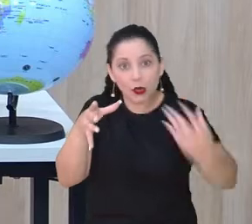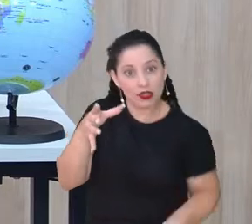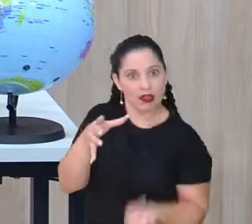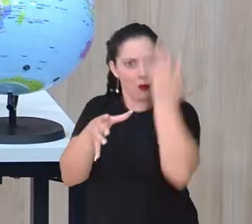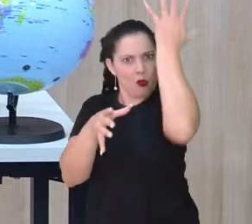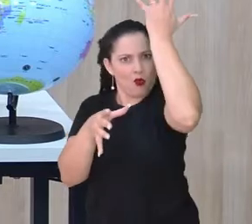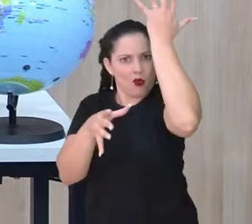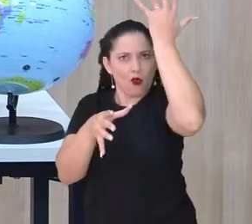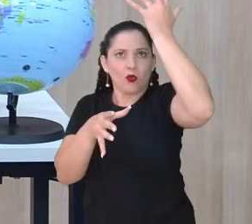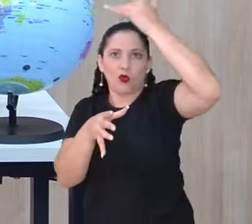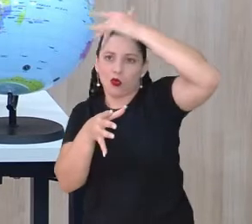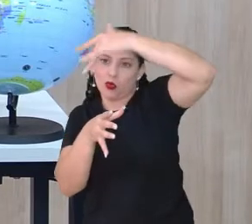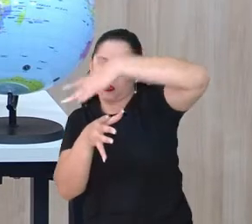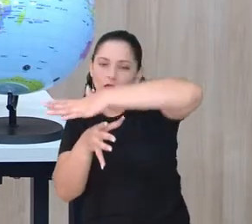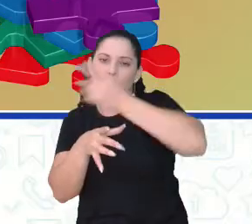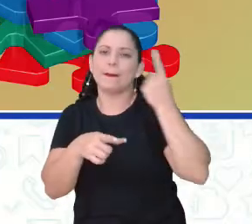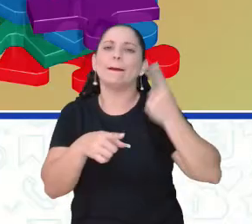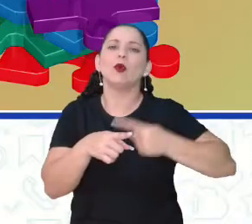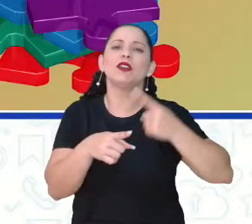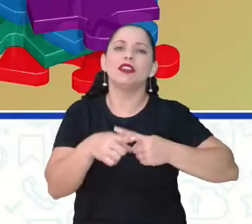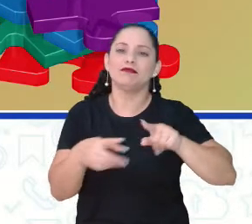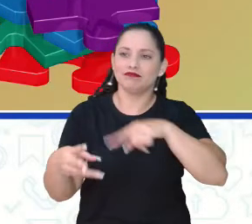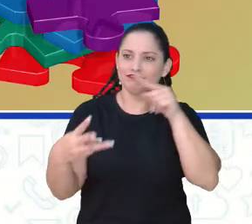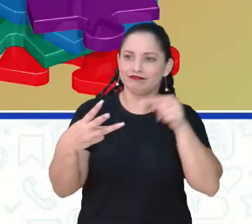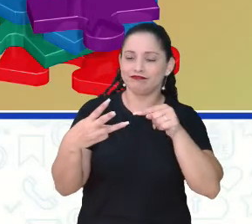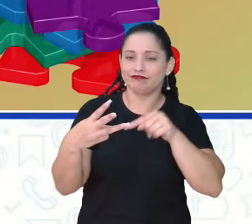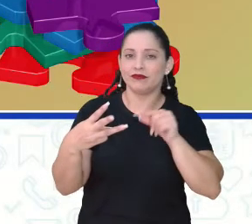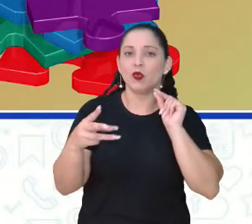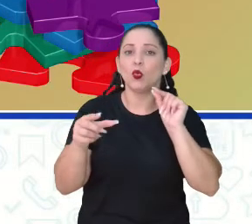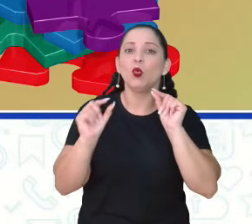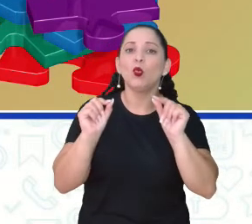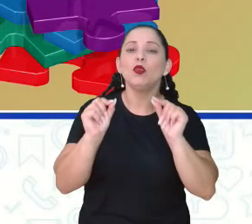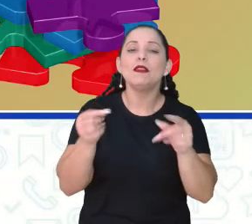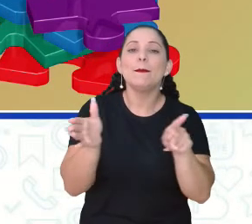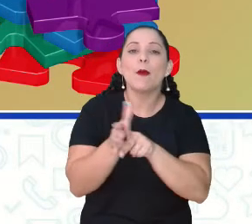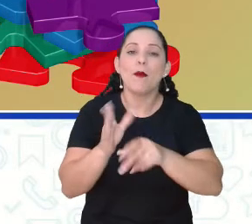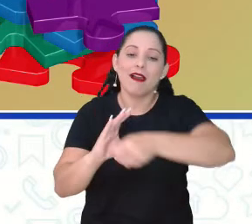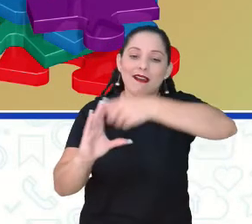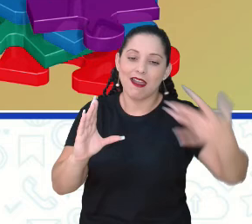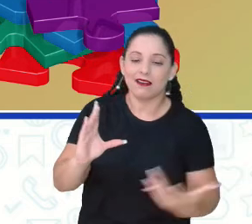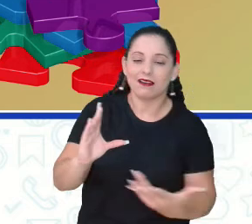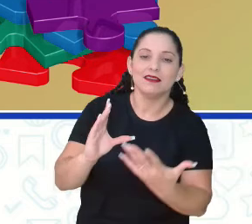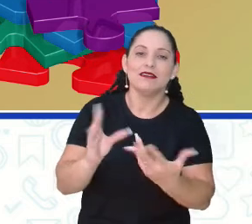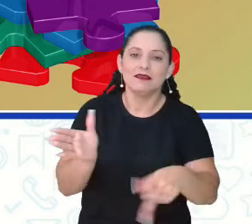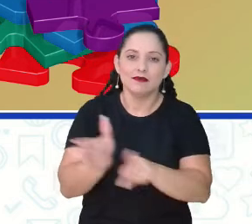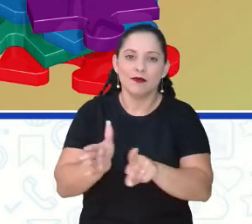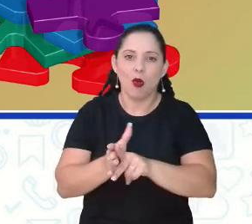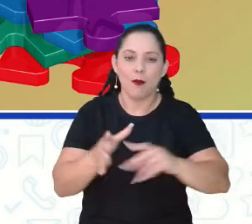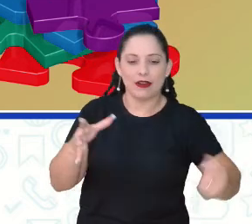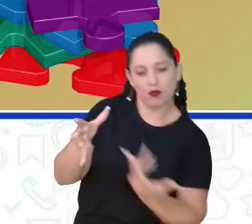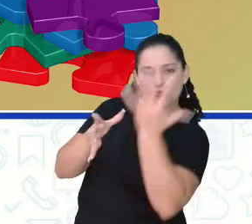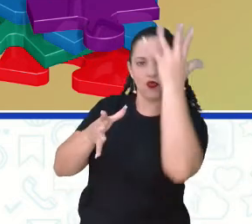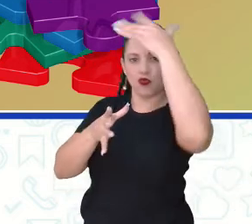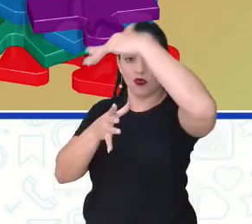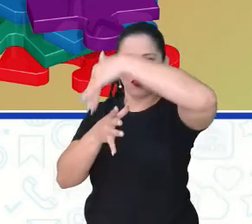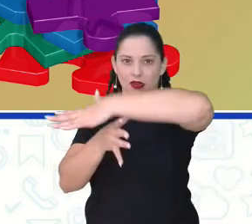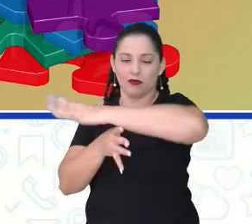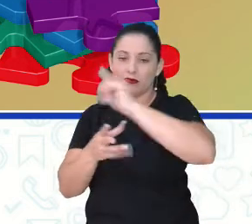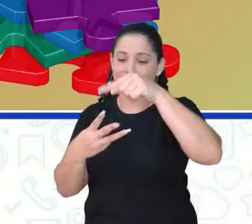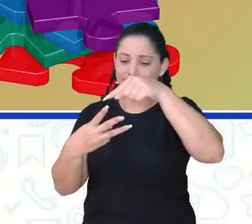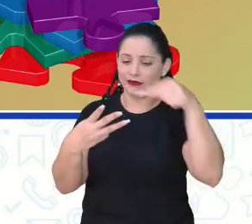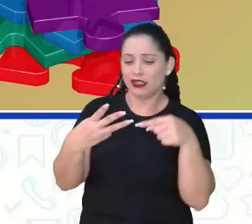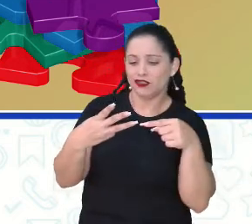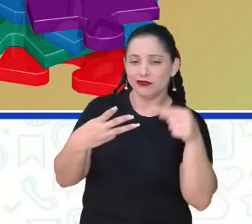saindo? E vem mais uma pergunta. De que é formada a lava do vulcão? Então, eu estou trazendo para vocês 3 questionamentos